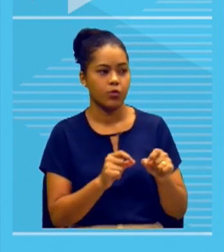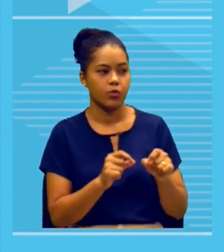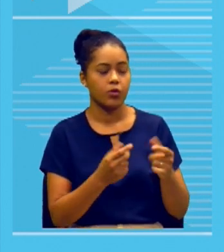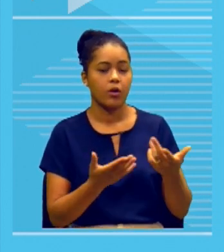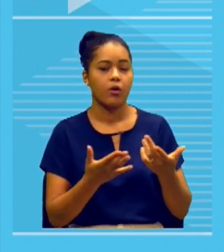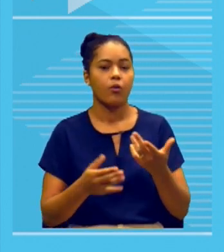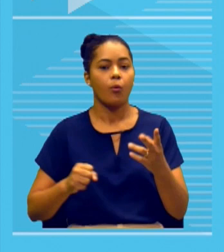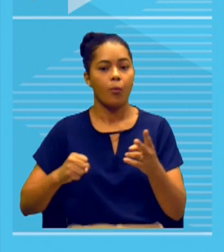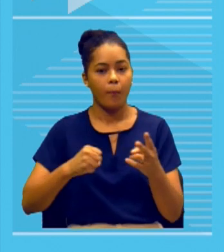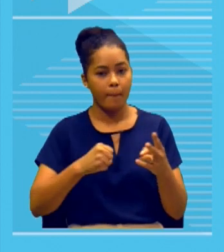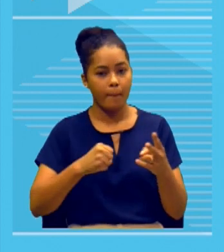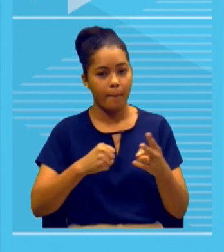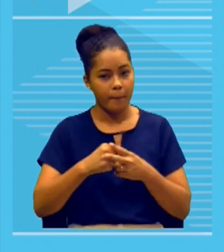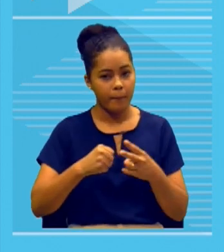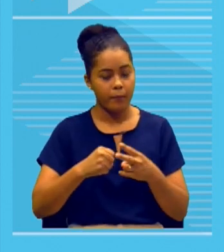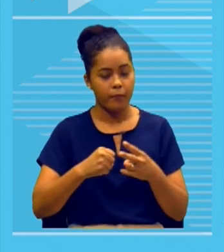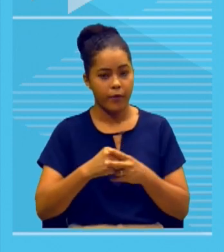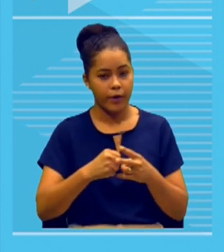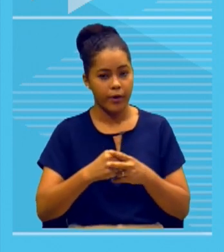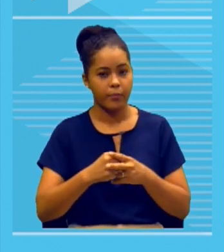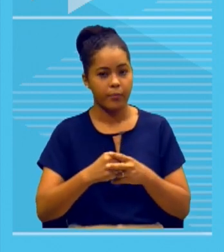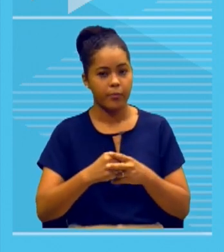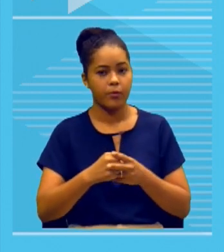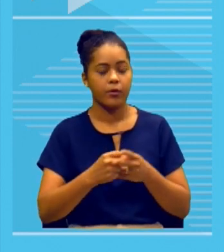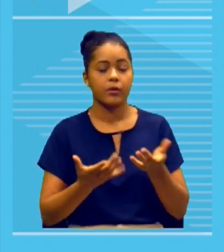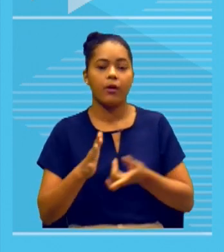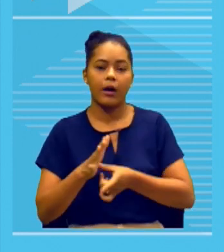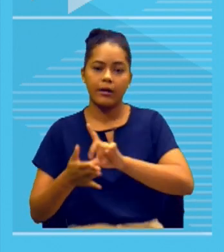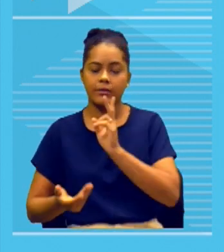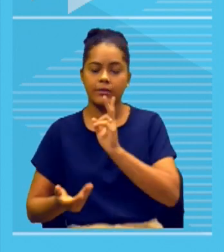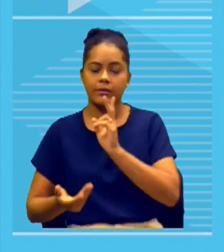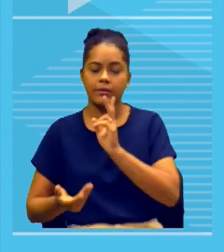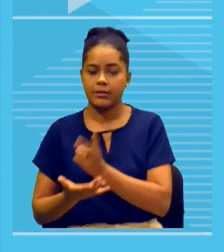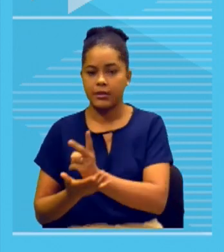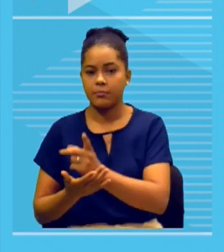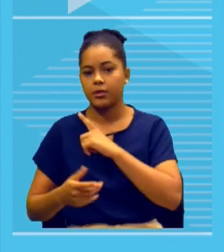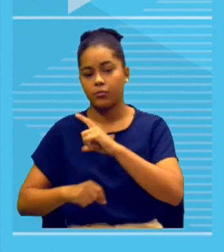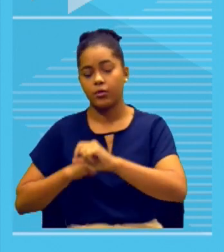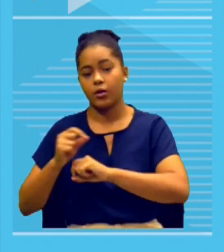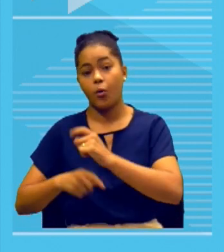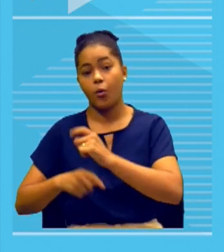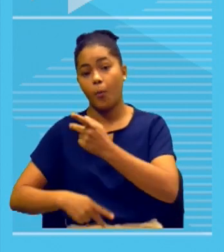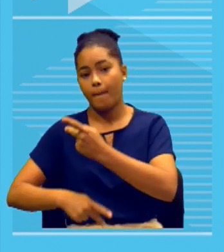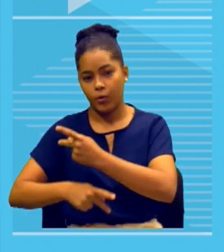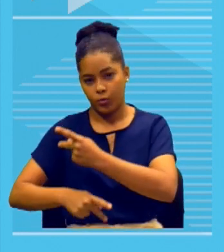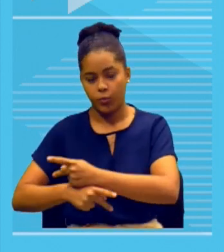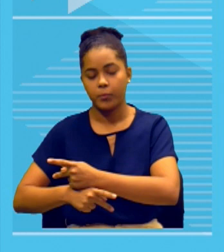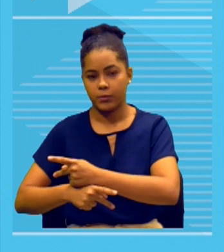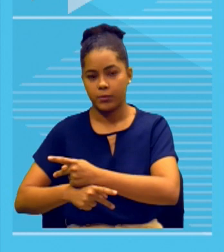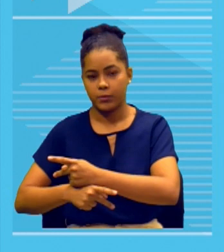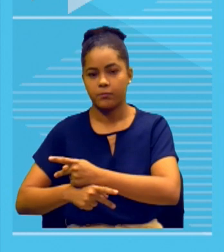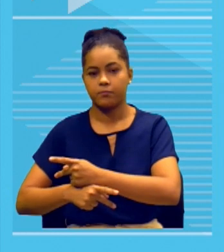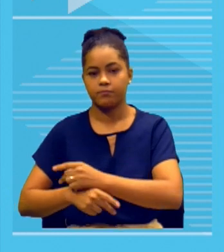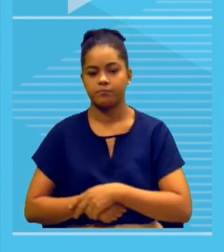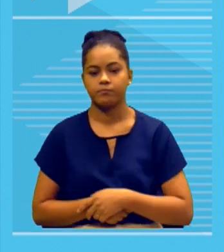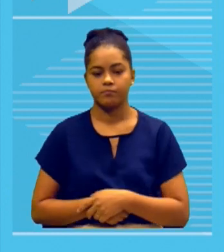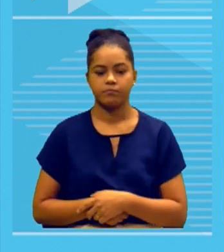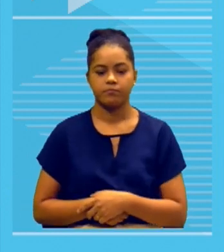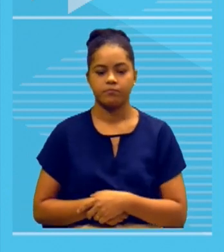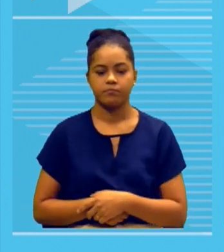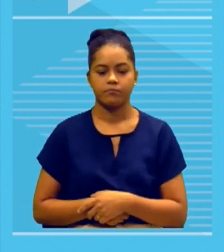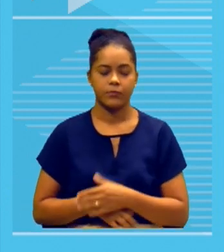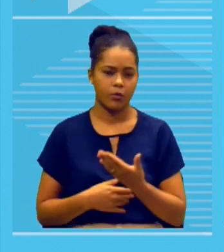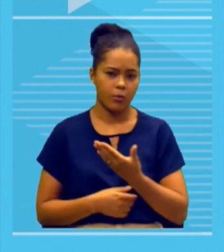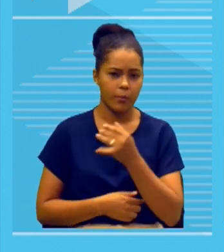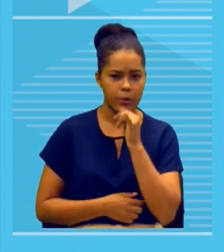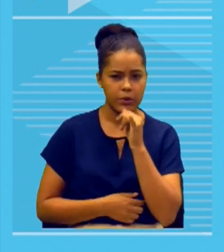pronome para antes do verbo ó esse tipo de frase optativa a sua mãe sempre usa